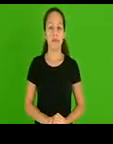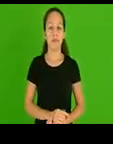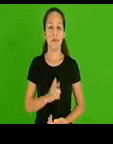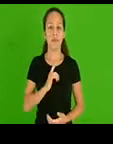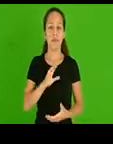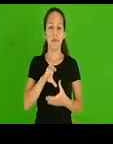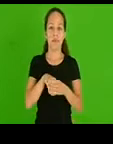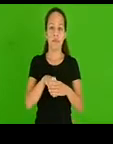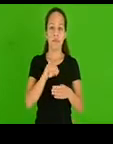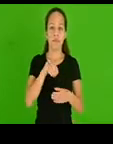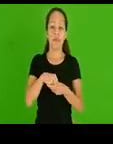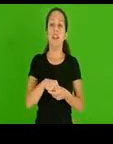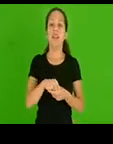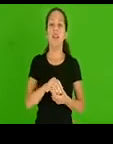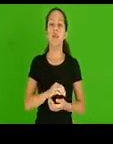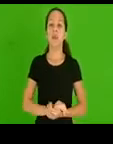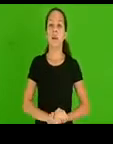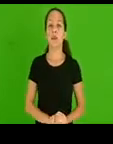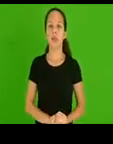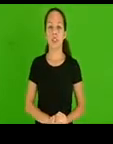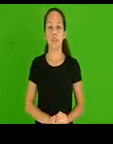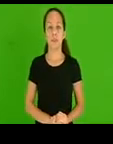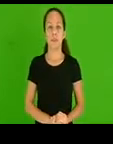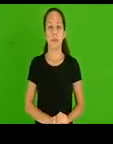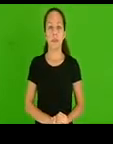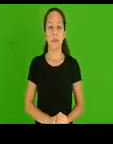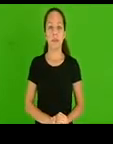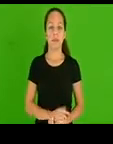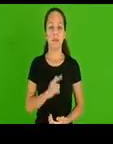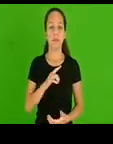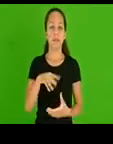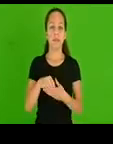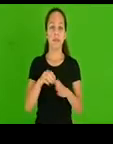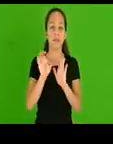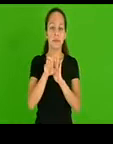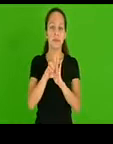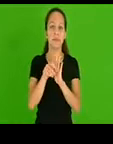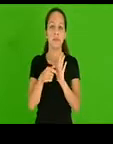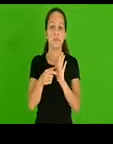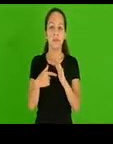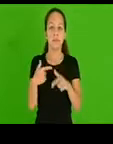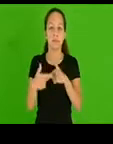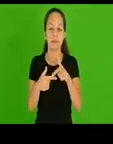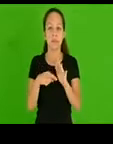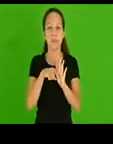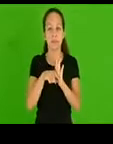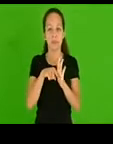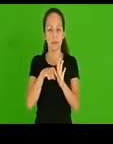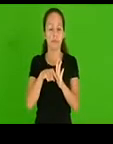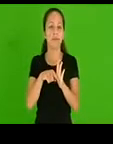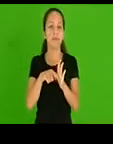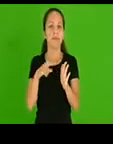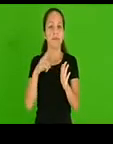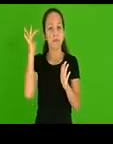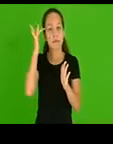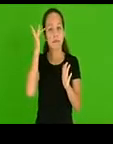né, da relação entre trabalho e educação, né, para trazer isso para o trabalho de pesquisa de vocês. Isso é muito,